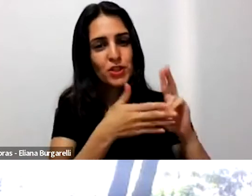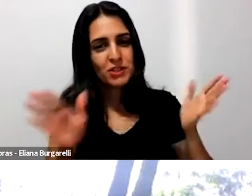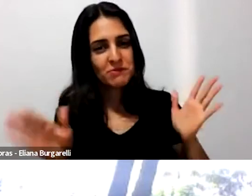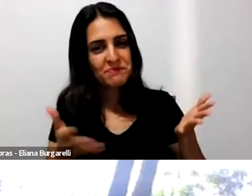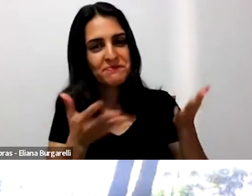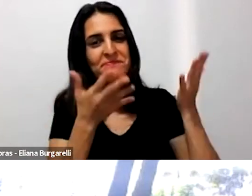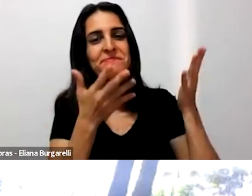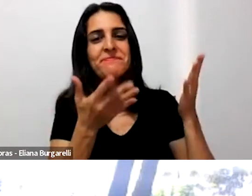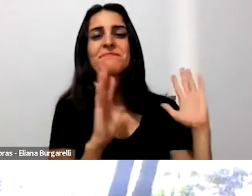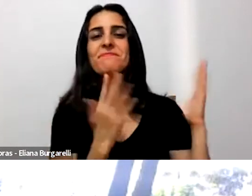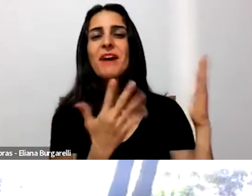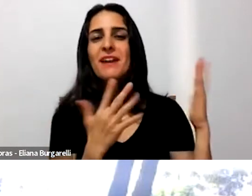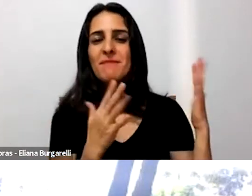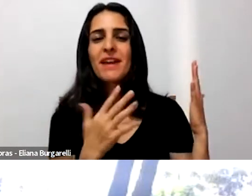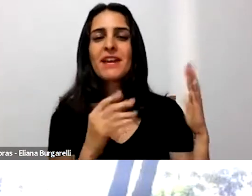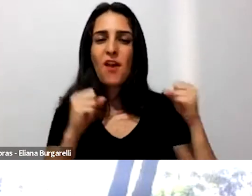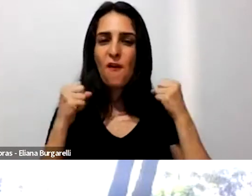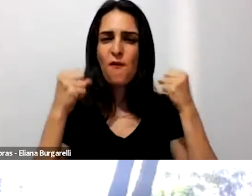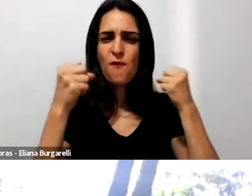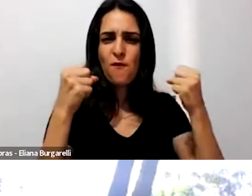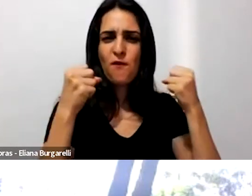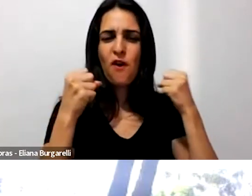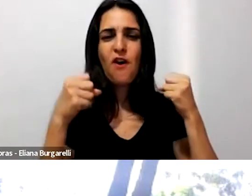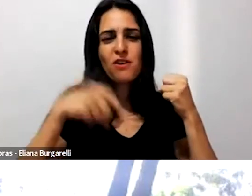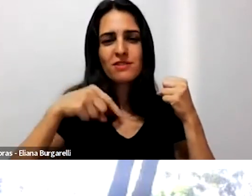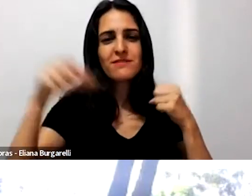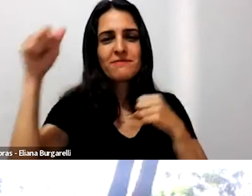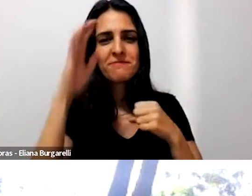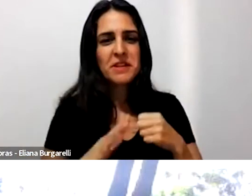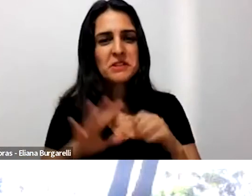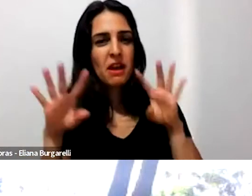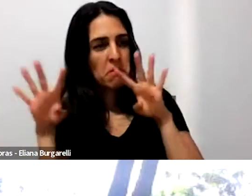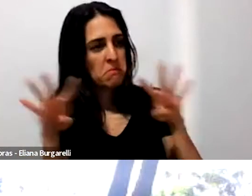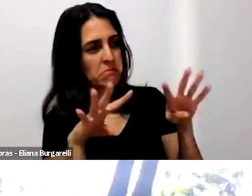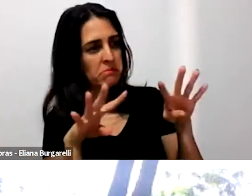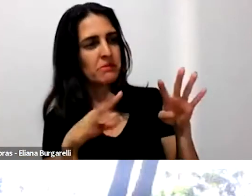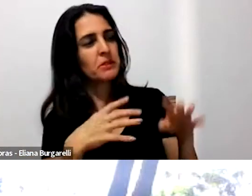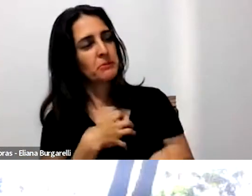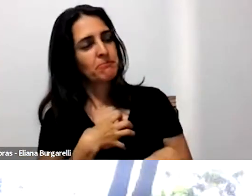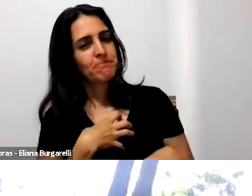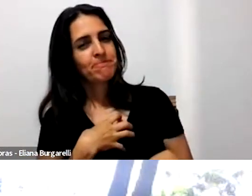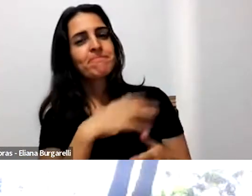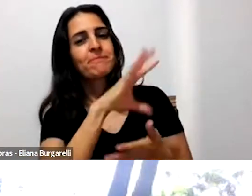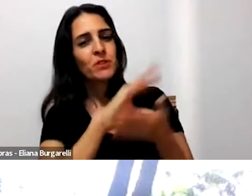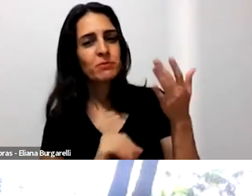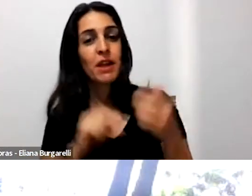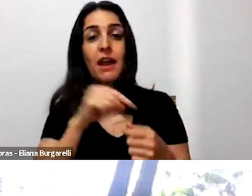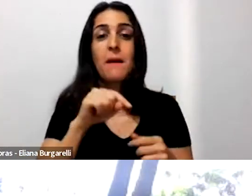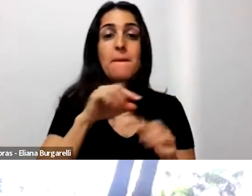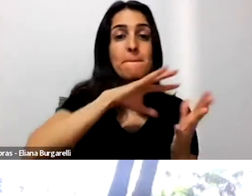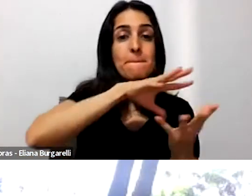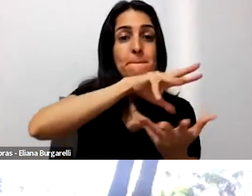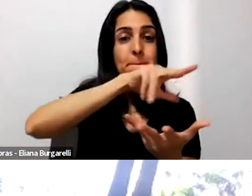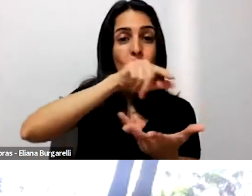civil brasileira como um todo e os seus parceiros nacionais e internacionais, liderados pelo movimento